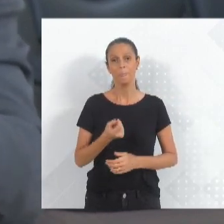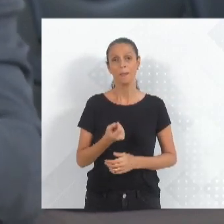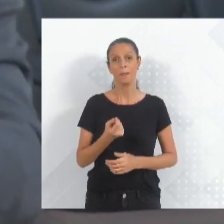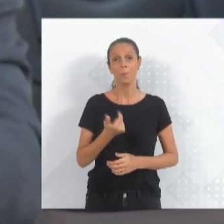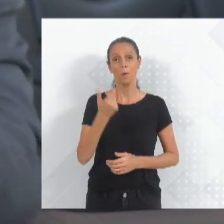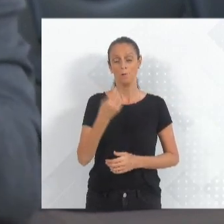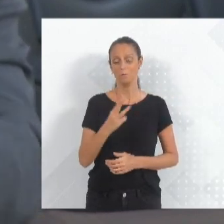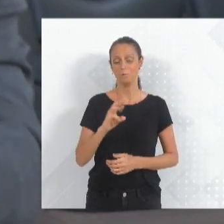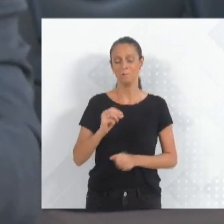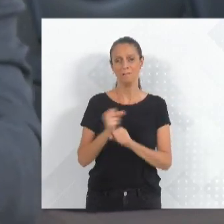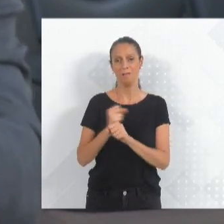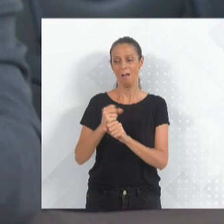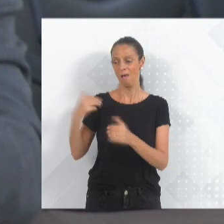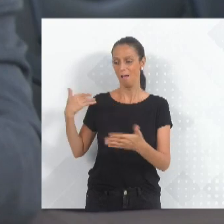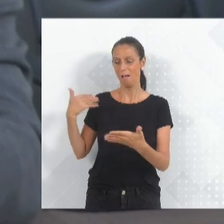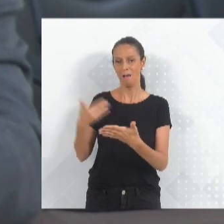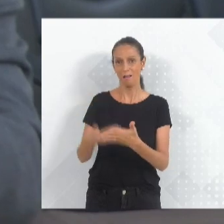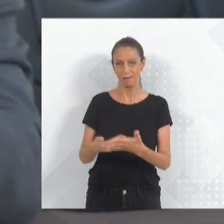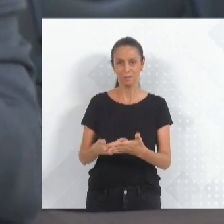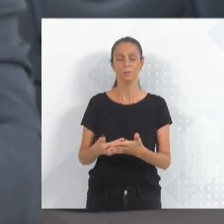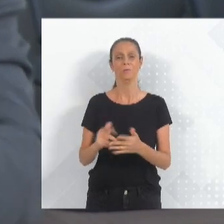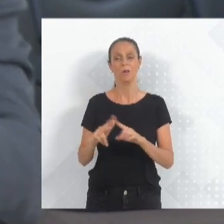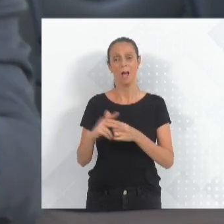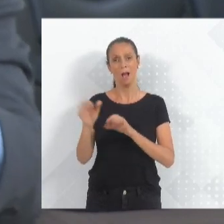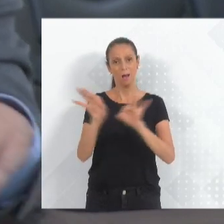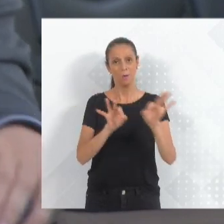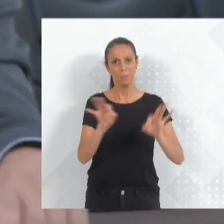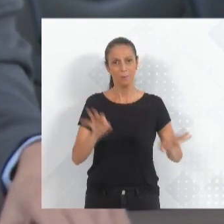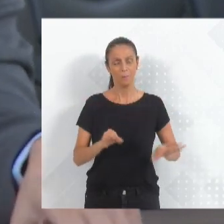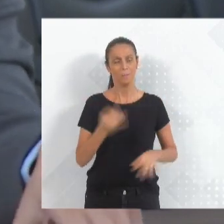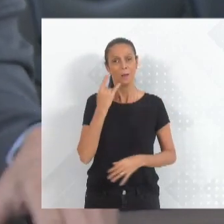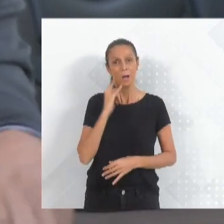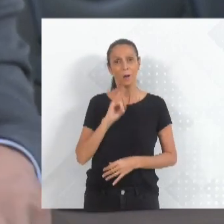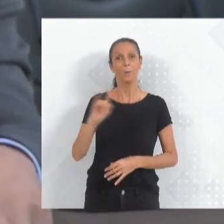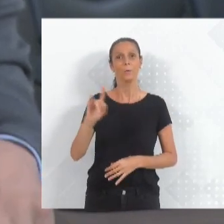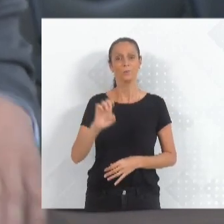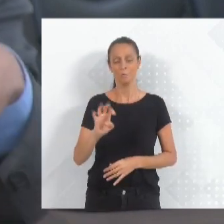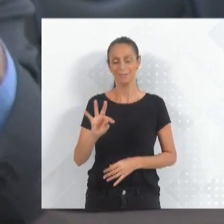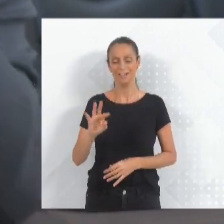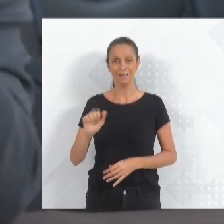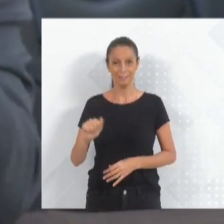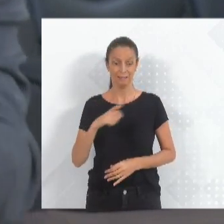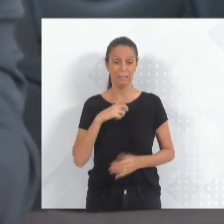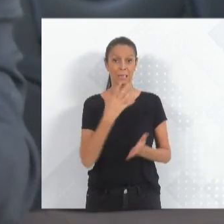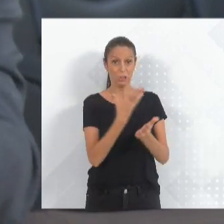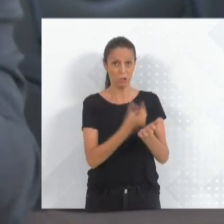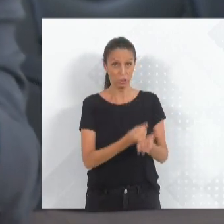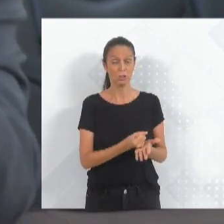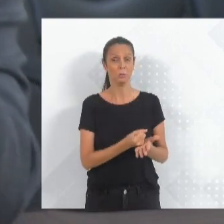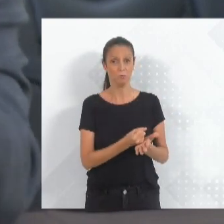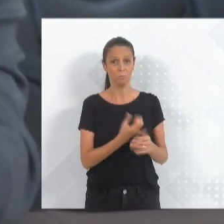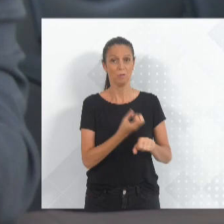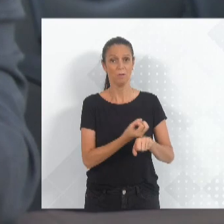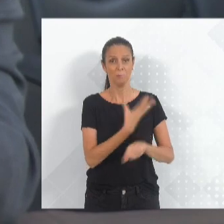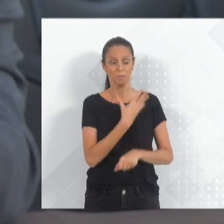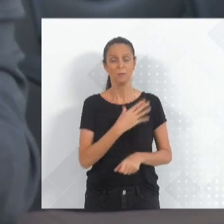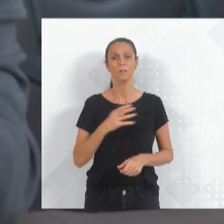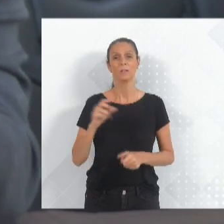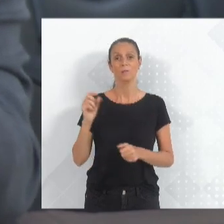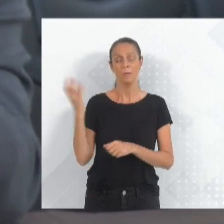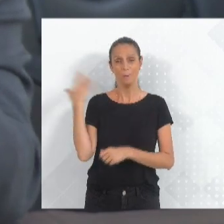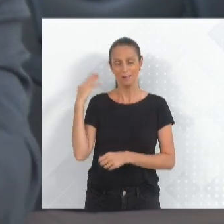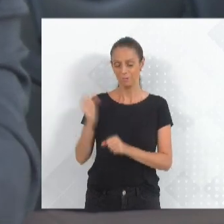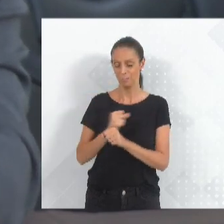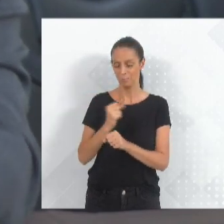anos de revitalização. Então, a última ETA, segundo consta nos registros do SAMAI, foi feita em 97, foi construída em